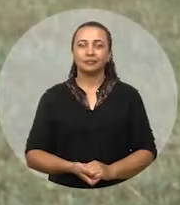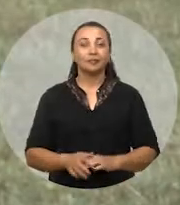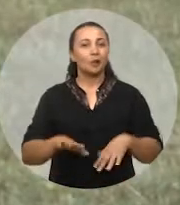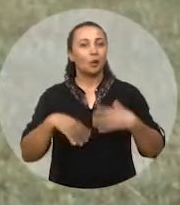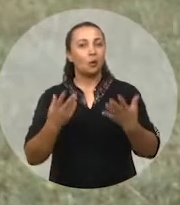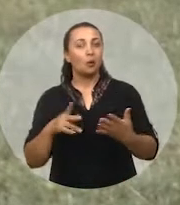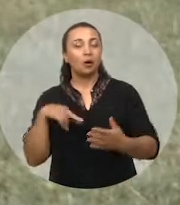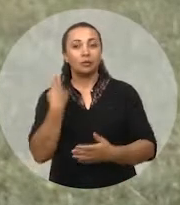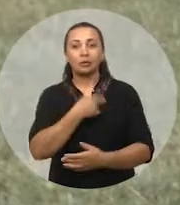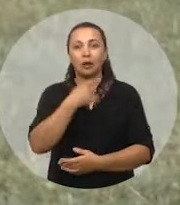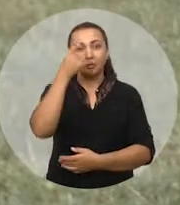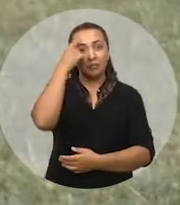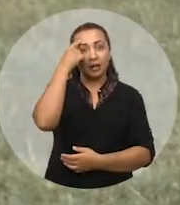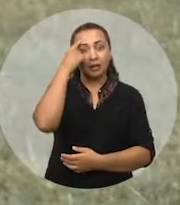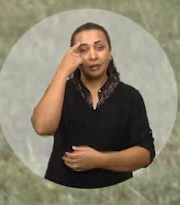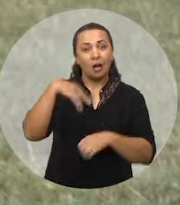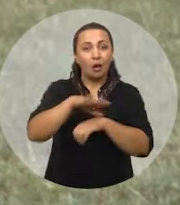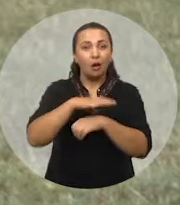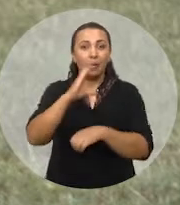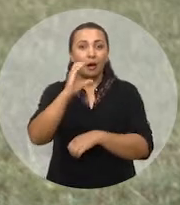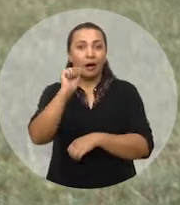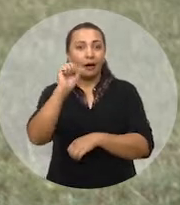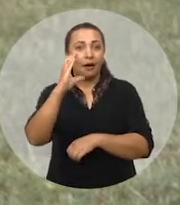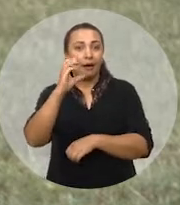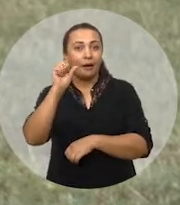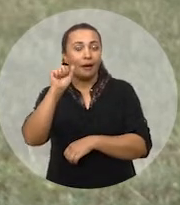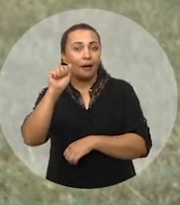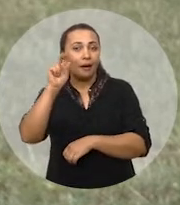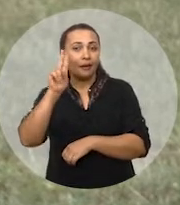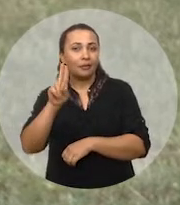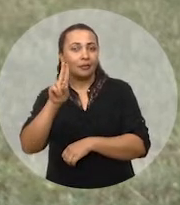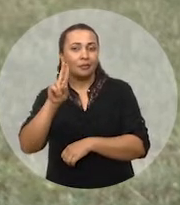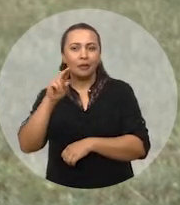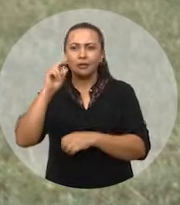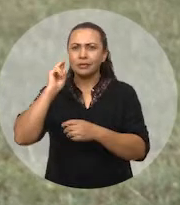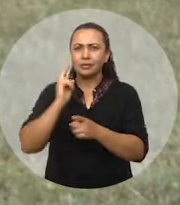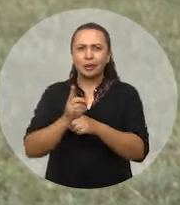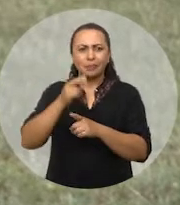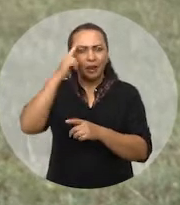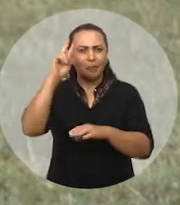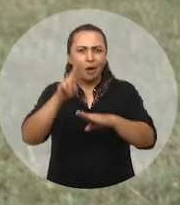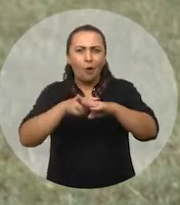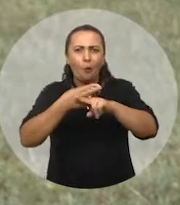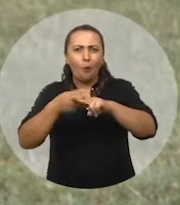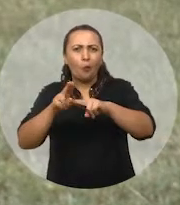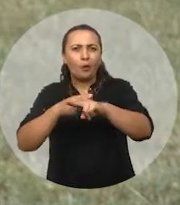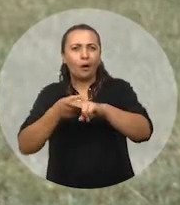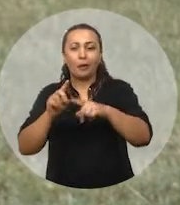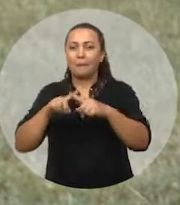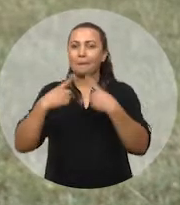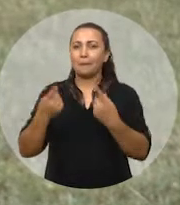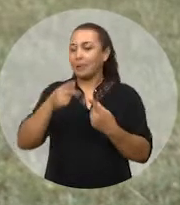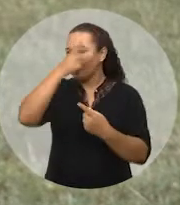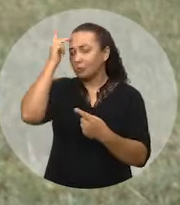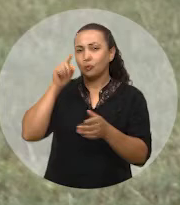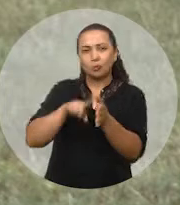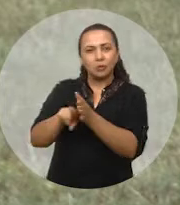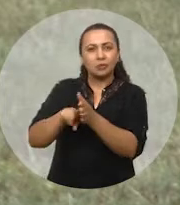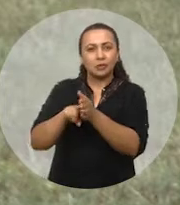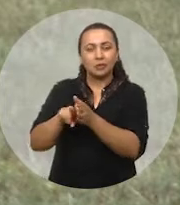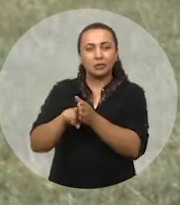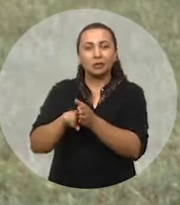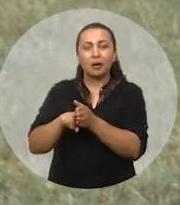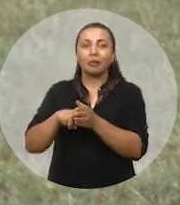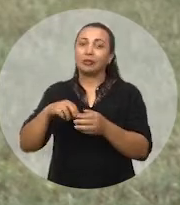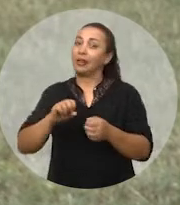Quando a gente pensa em cacau, é praticamente automático, a gente logo associa ao chocolate. Mas pesquisadores da Universidade Estadual